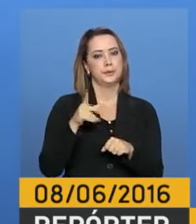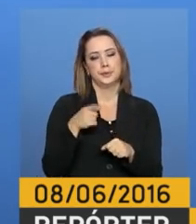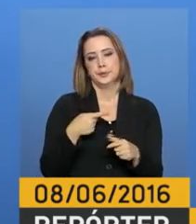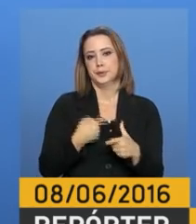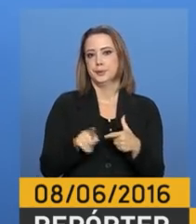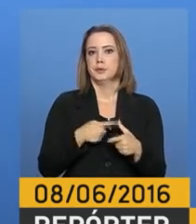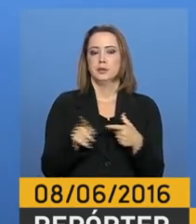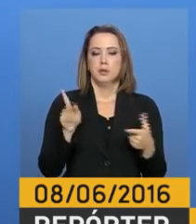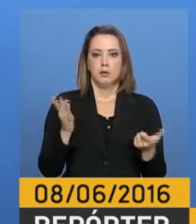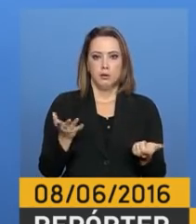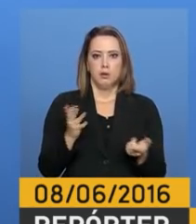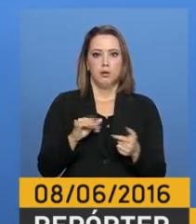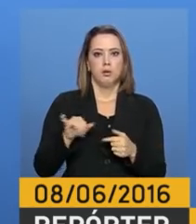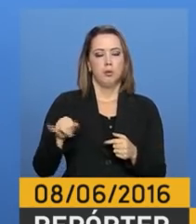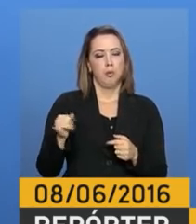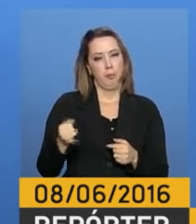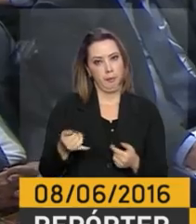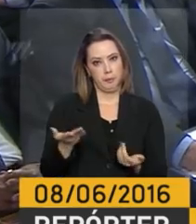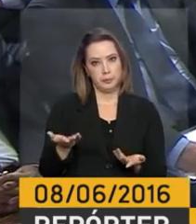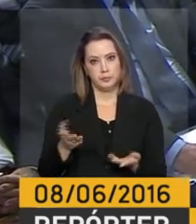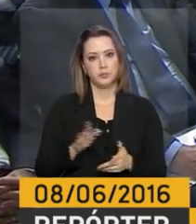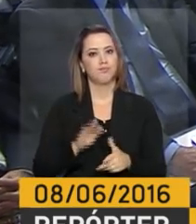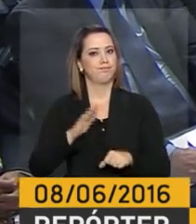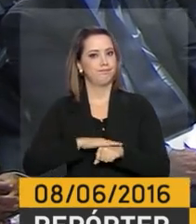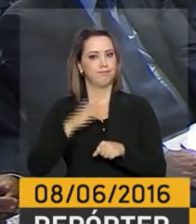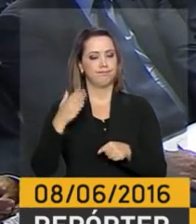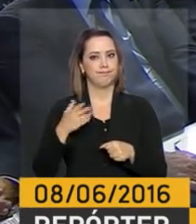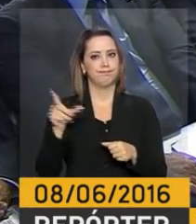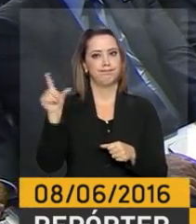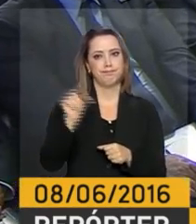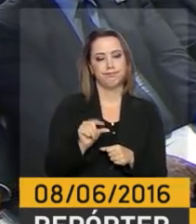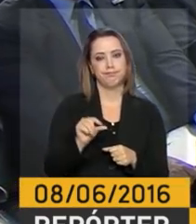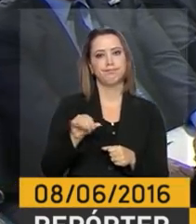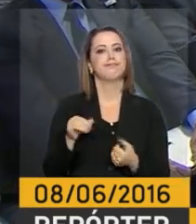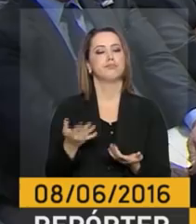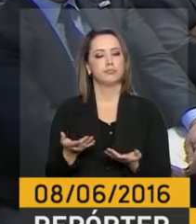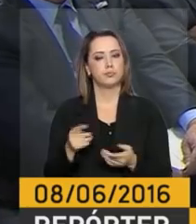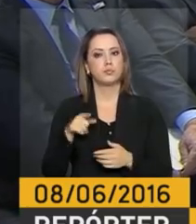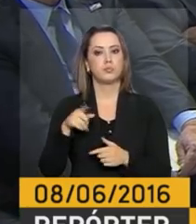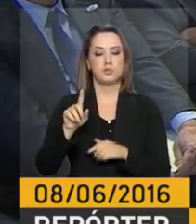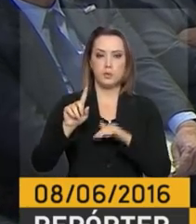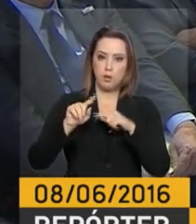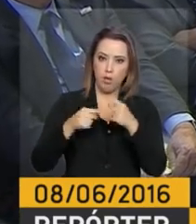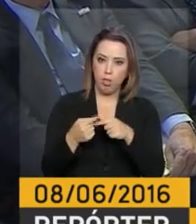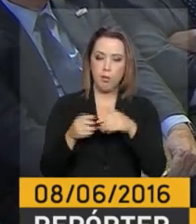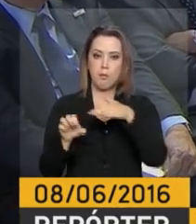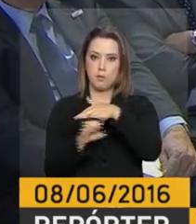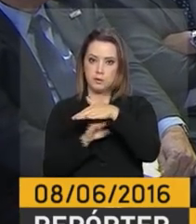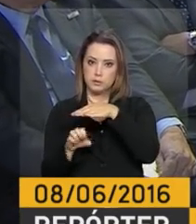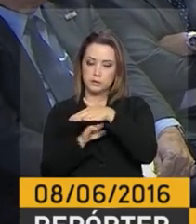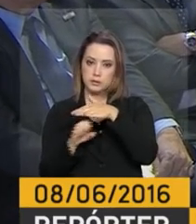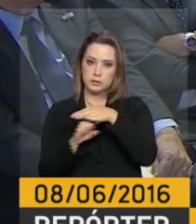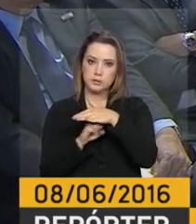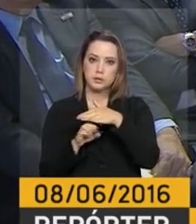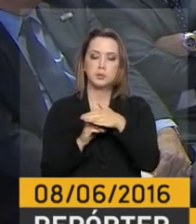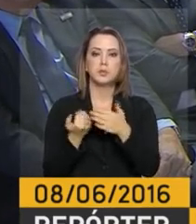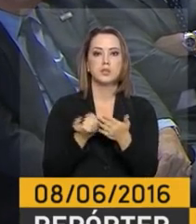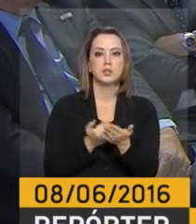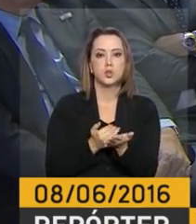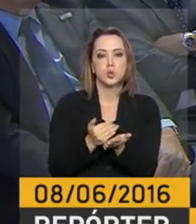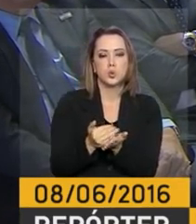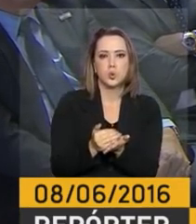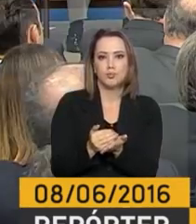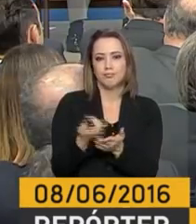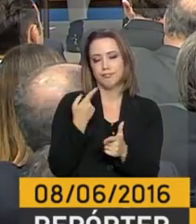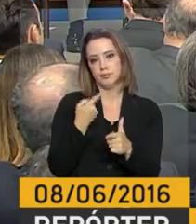juros Ah mais escasso fica o processo no momento em que as empresas Além disso começam a sofrer o